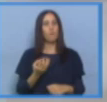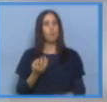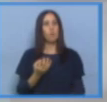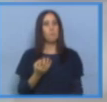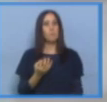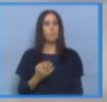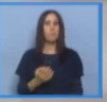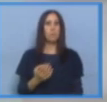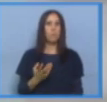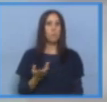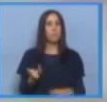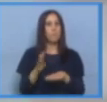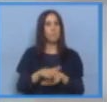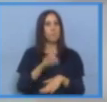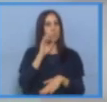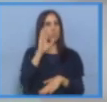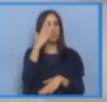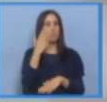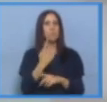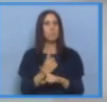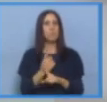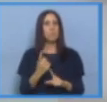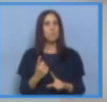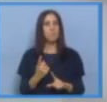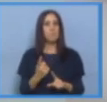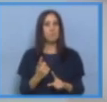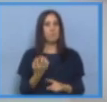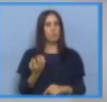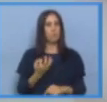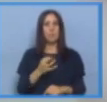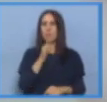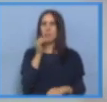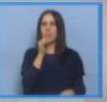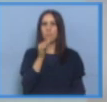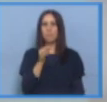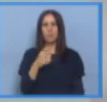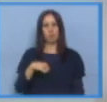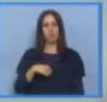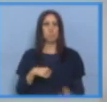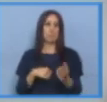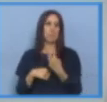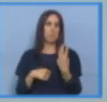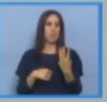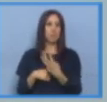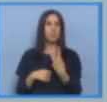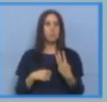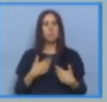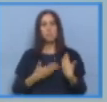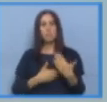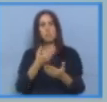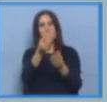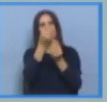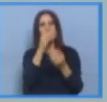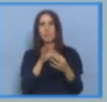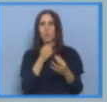Foi um passo muito importante, porque tivemos sempre nós os 3 tivemos sempre um processo de educação